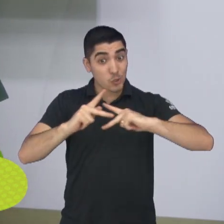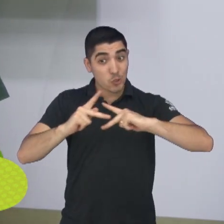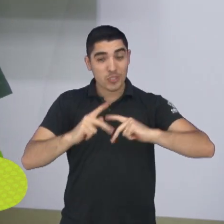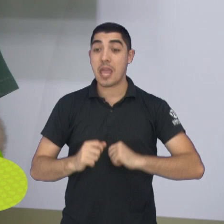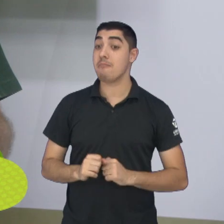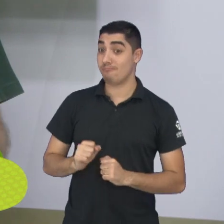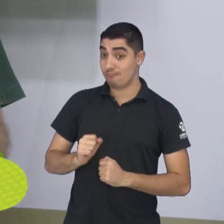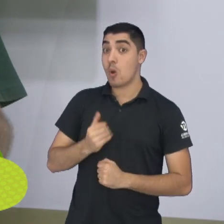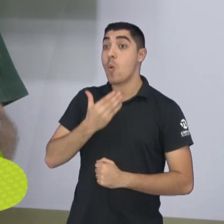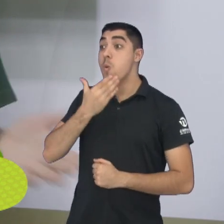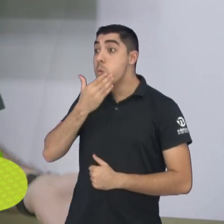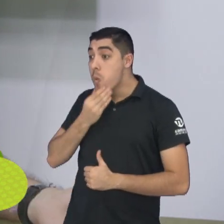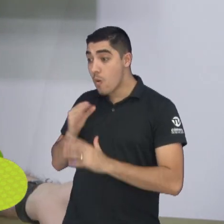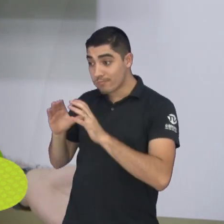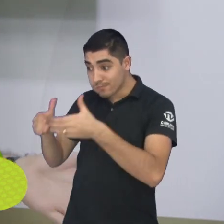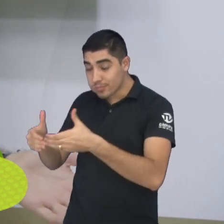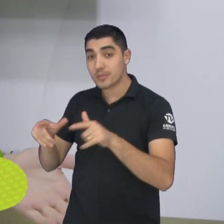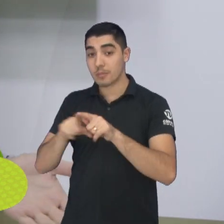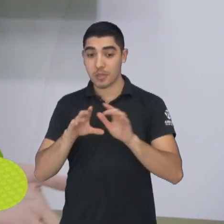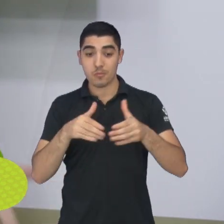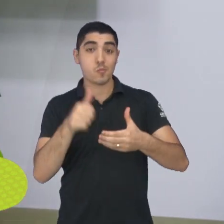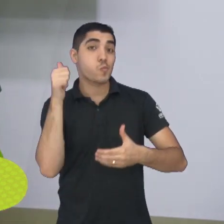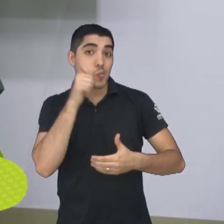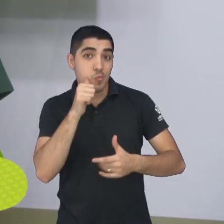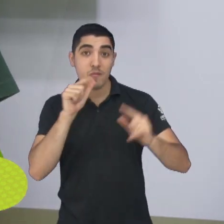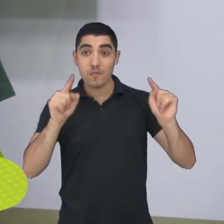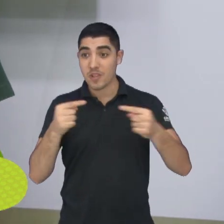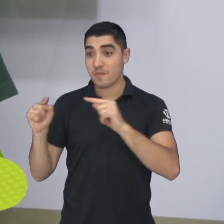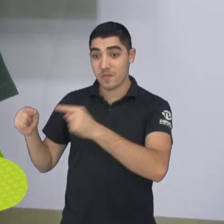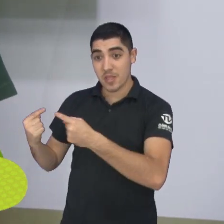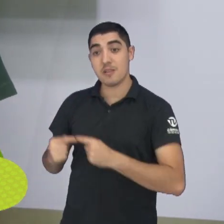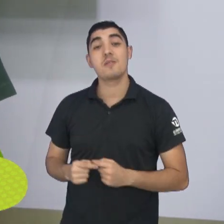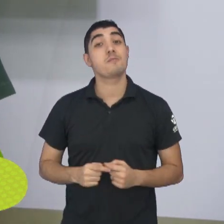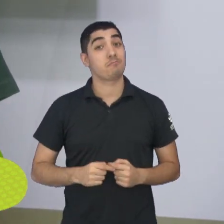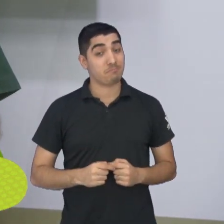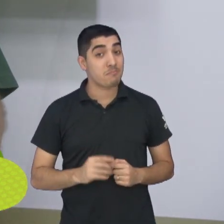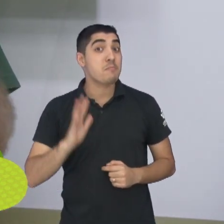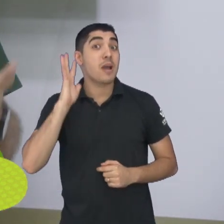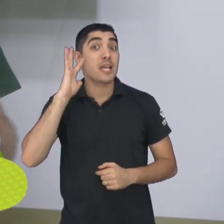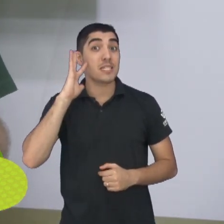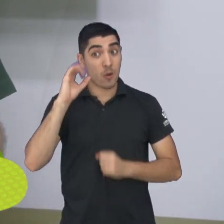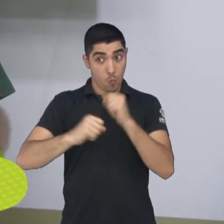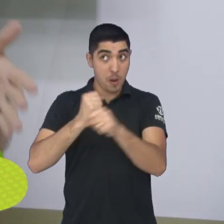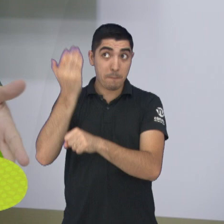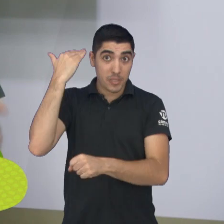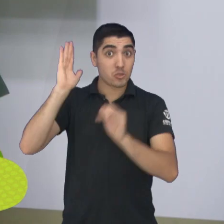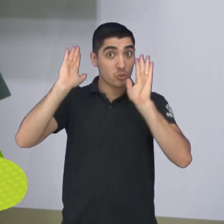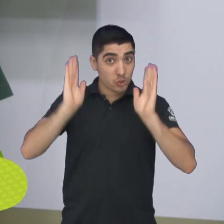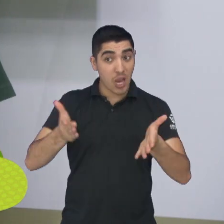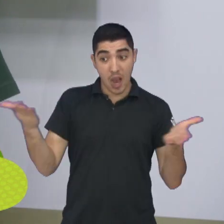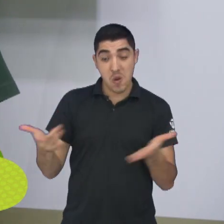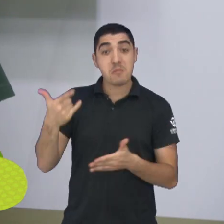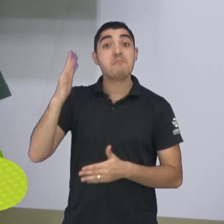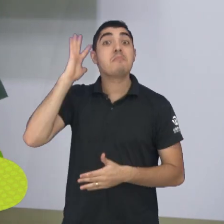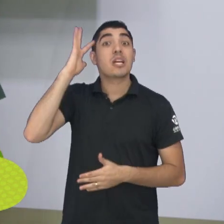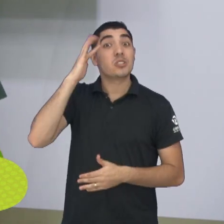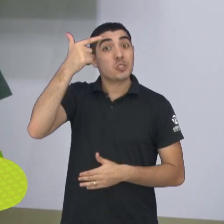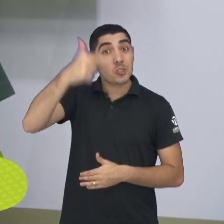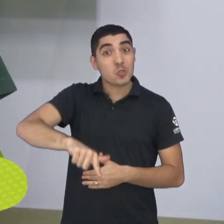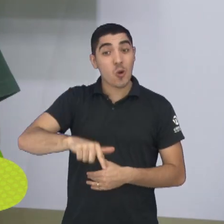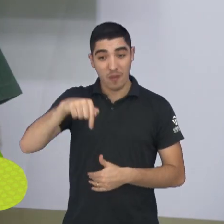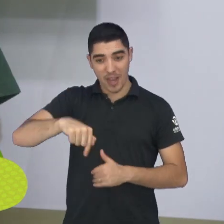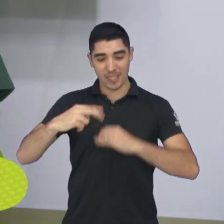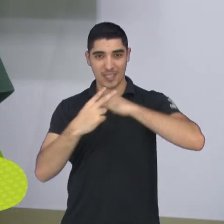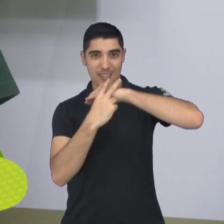essa chance. Então, quem sabe, o ano passado não aconteceu, mas quem sabe esse ano aí, se concretizar a final, ser aqui na Arena de